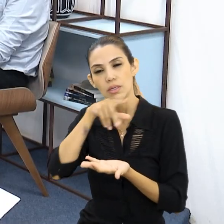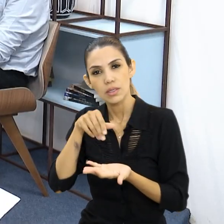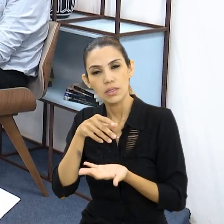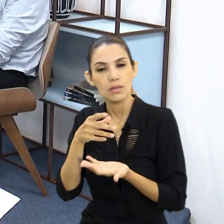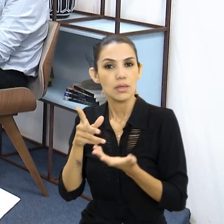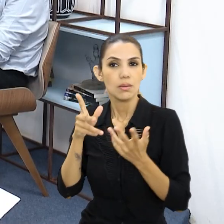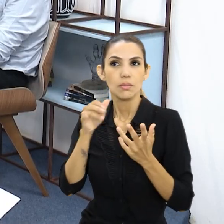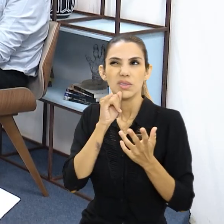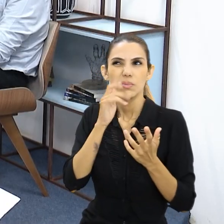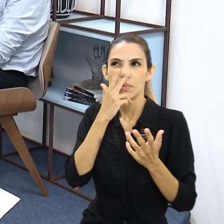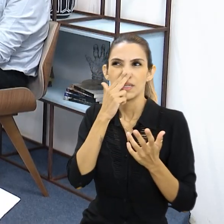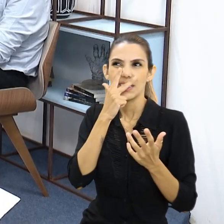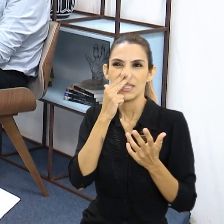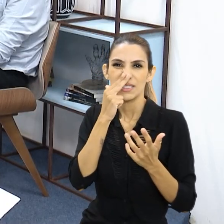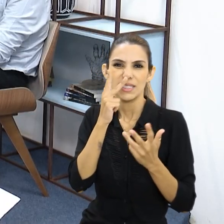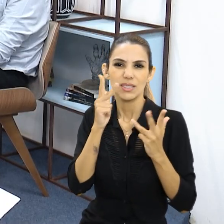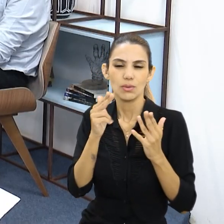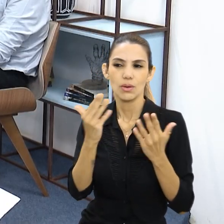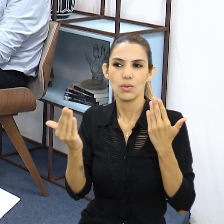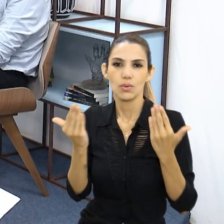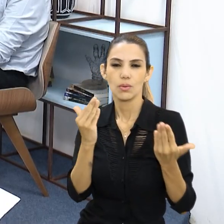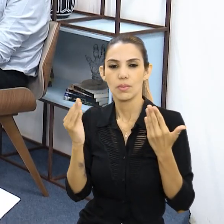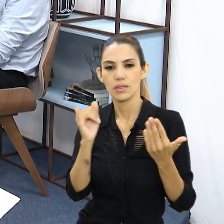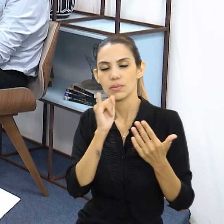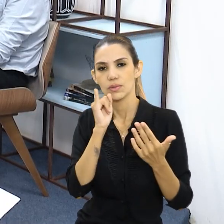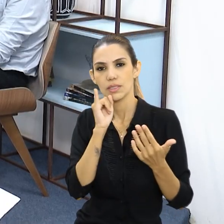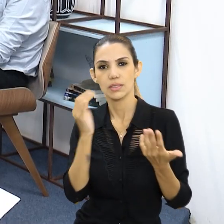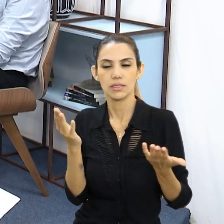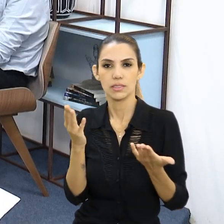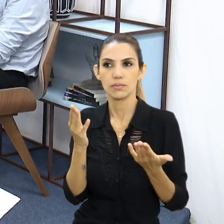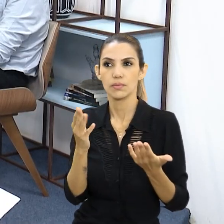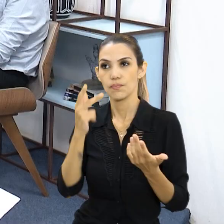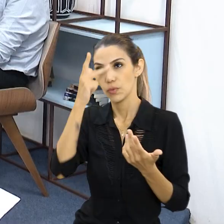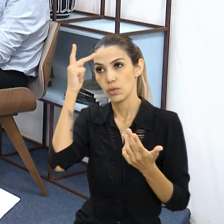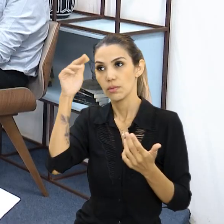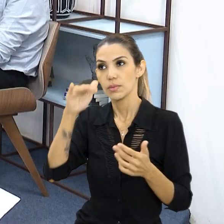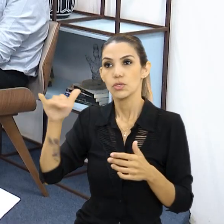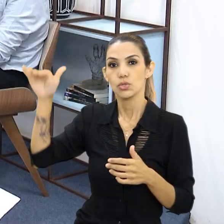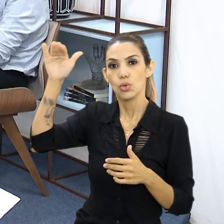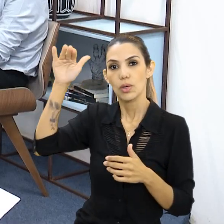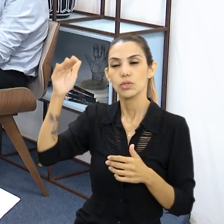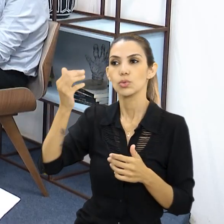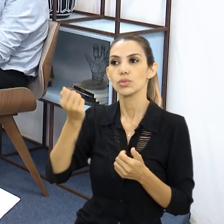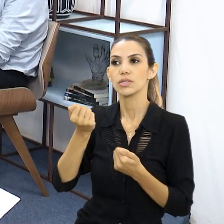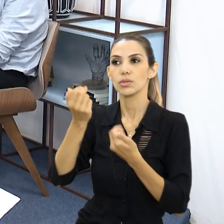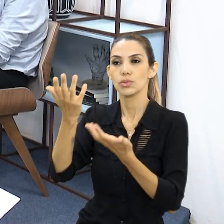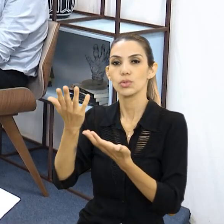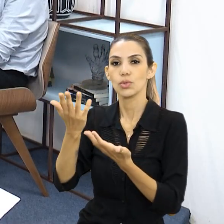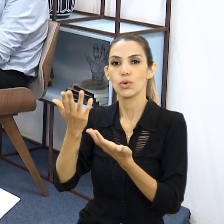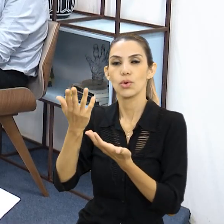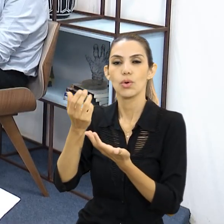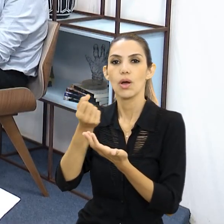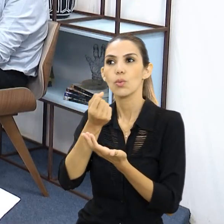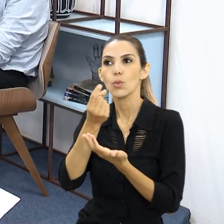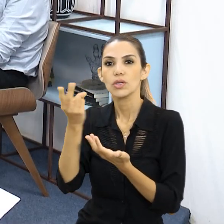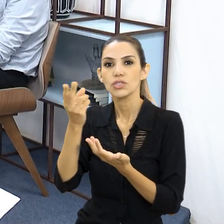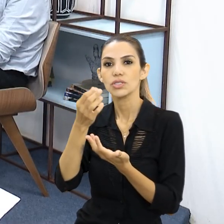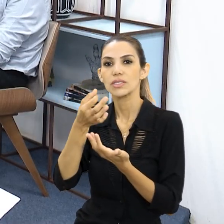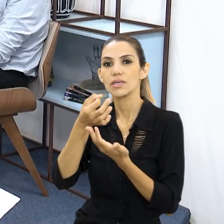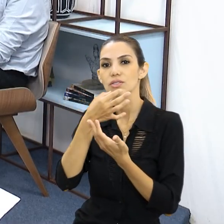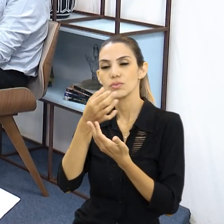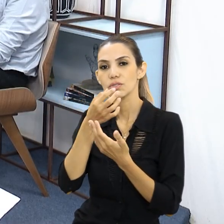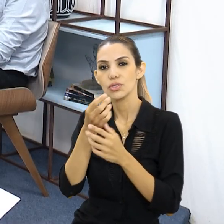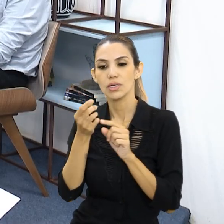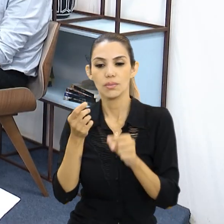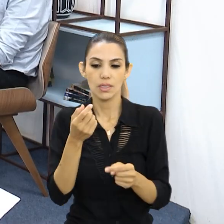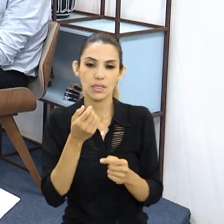que comparar a quantidade de um medicamento de uma pessoa adulta para uma criança, para um recém-nascido. Às vezes o